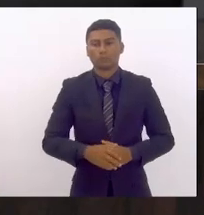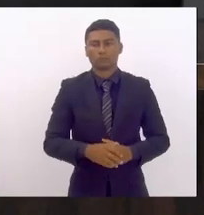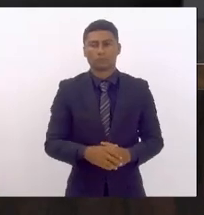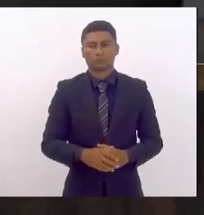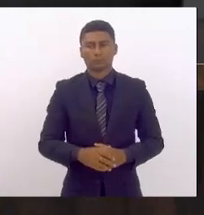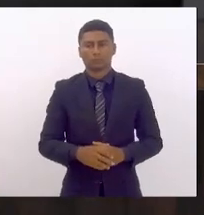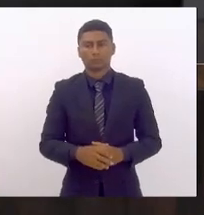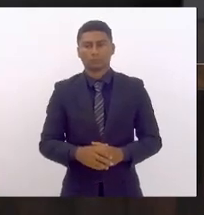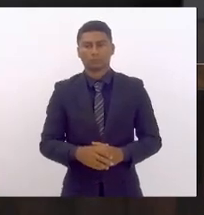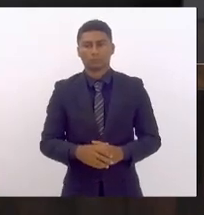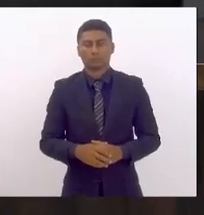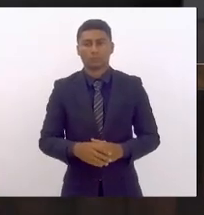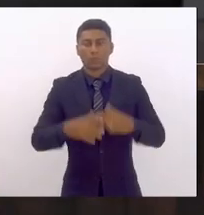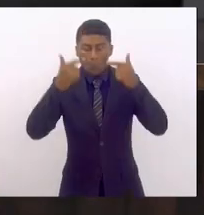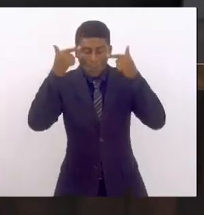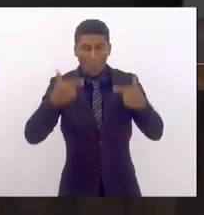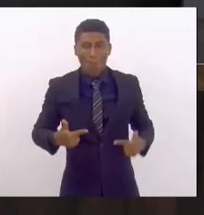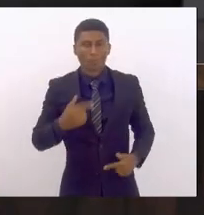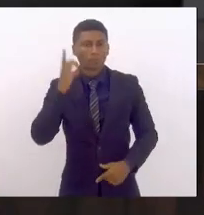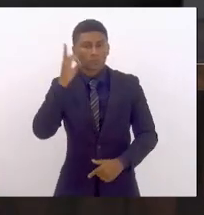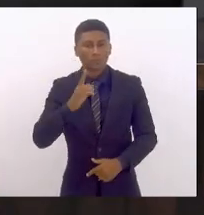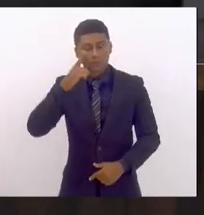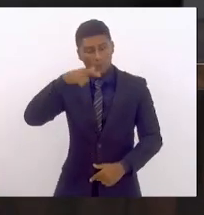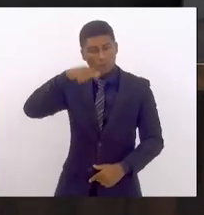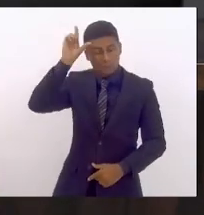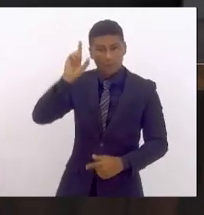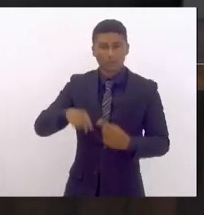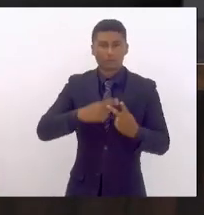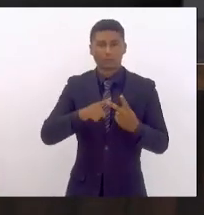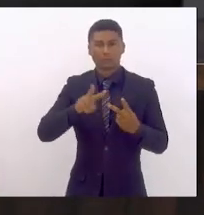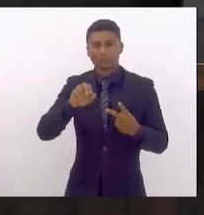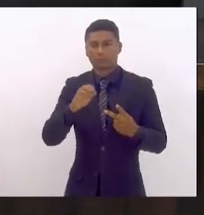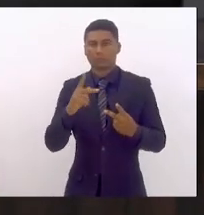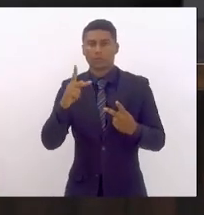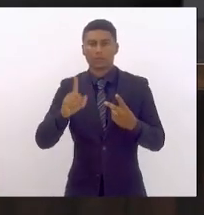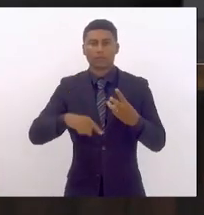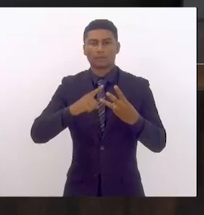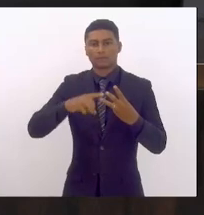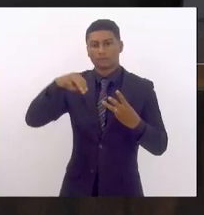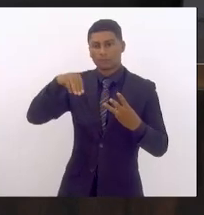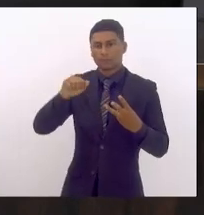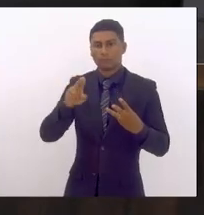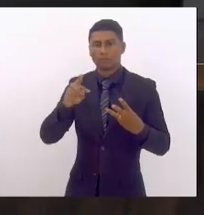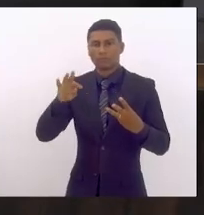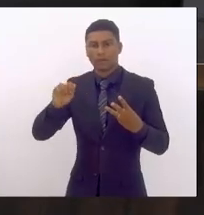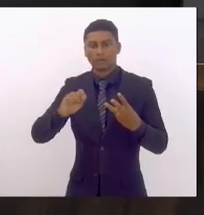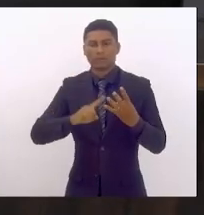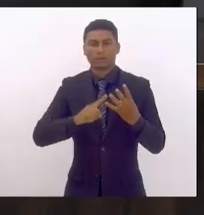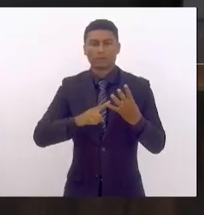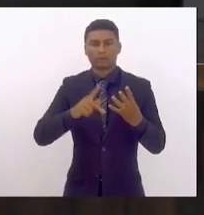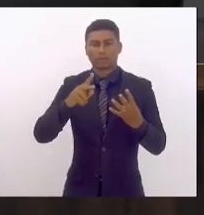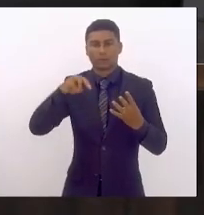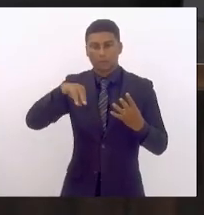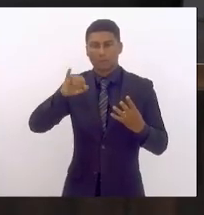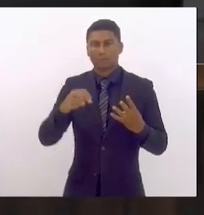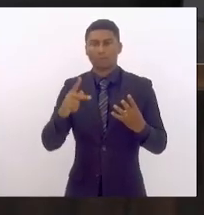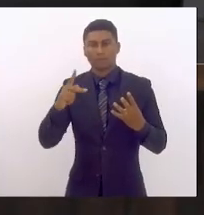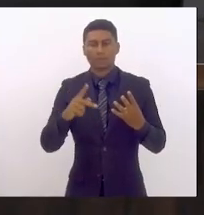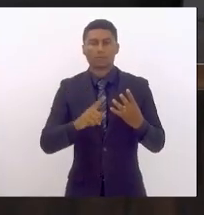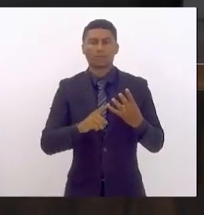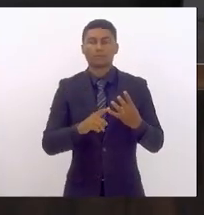com abstenção do deputado Luiz Paulo valdeck Marta Rocha mim e ele é o Marco ele